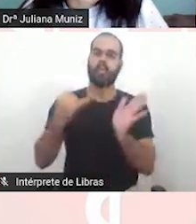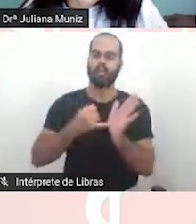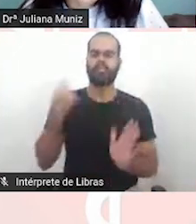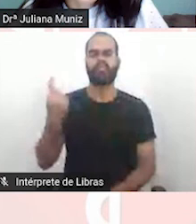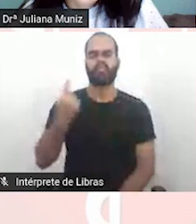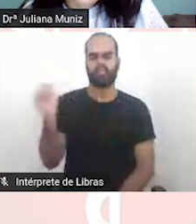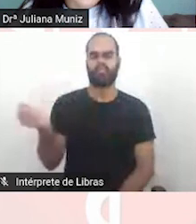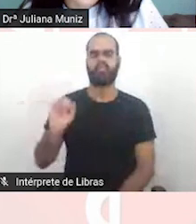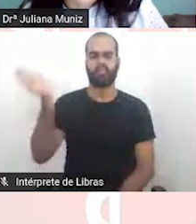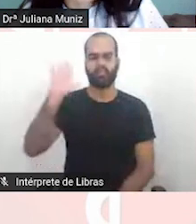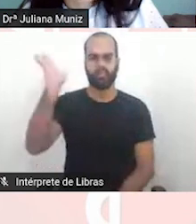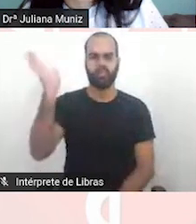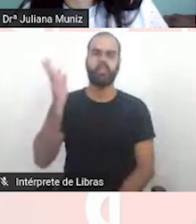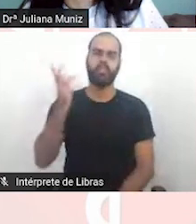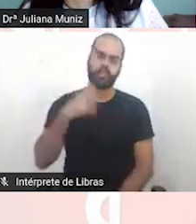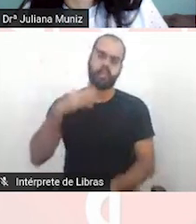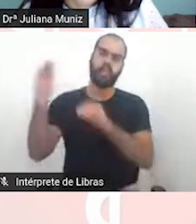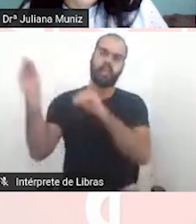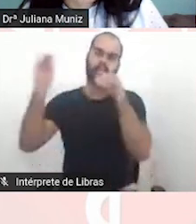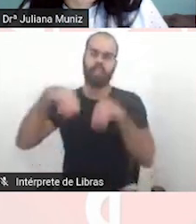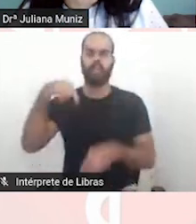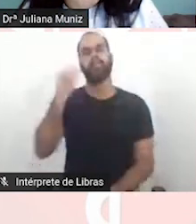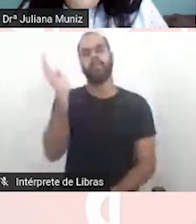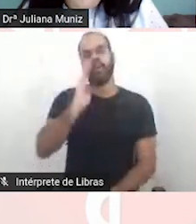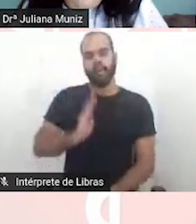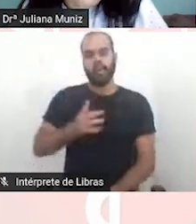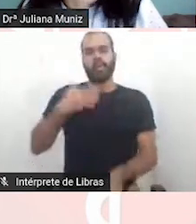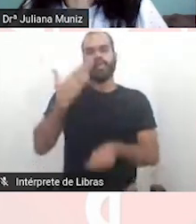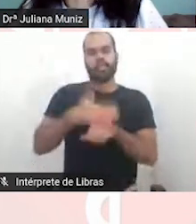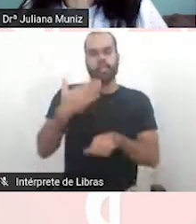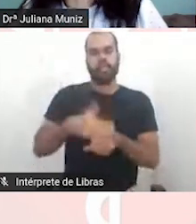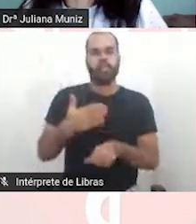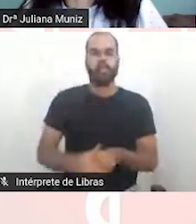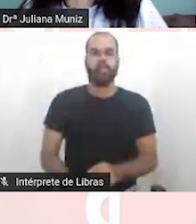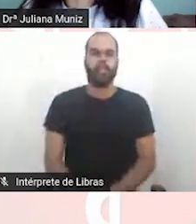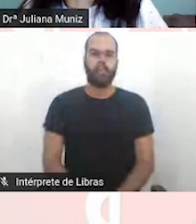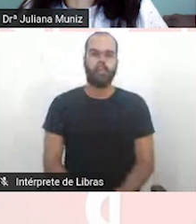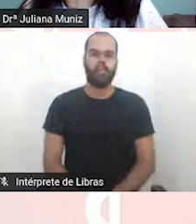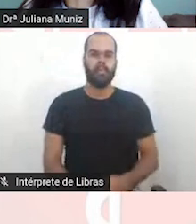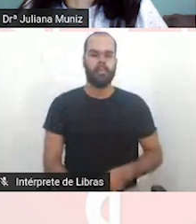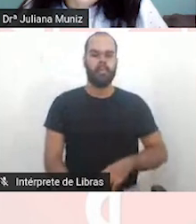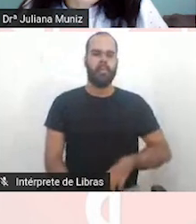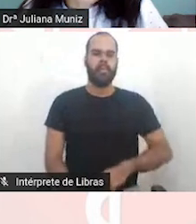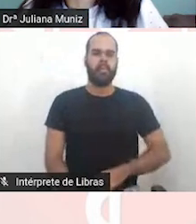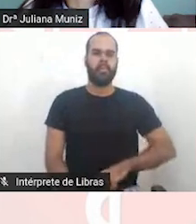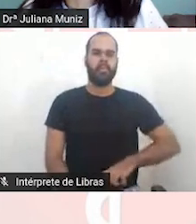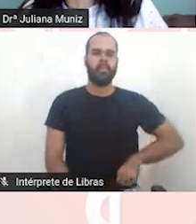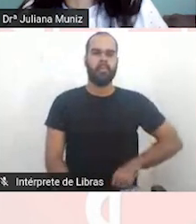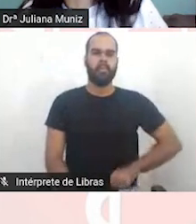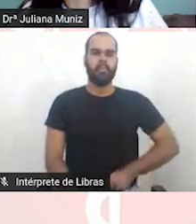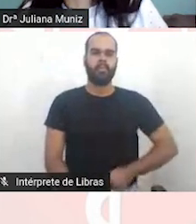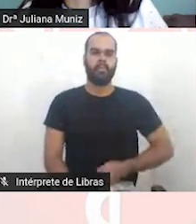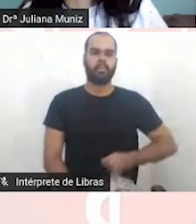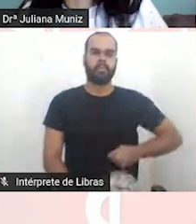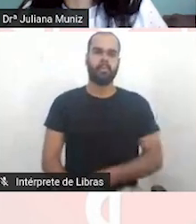conseguir aplicar isso na prática. Vamos ver como é que vai acontecer no decorrer dos próximos meses, né? Daqui a